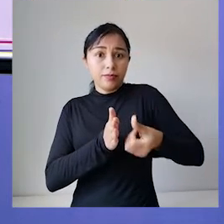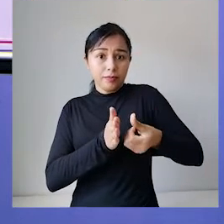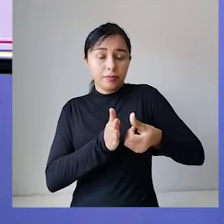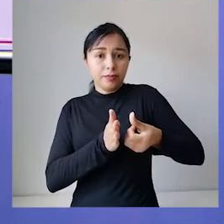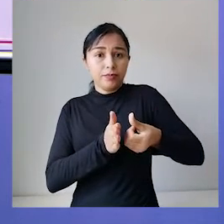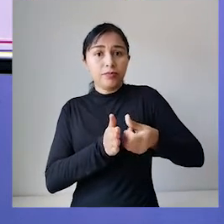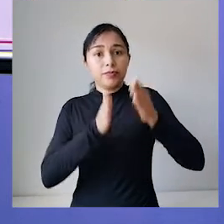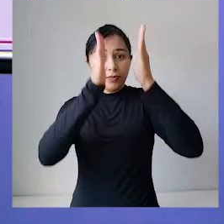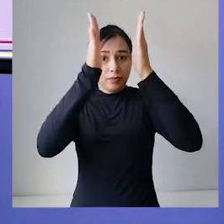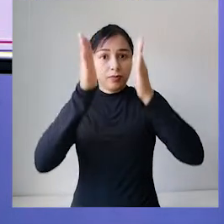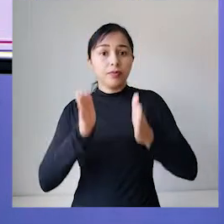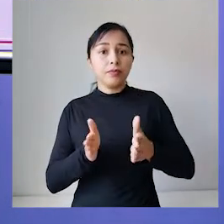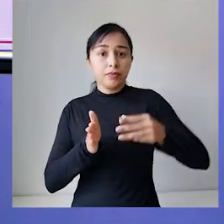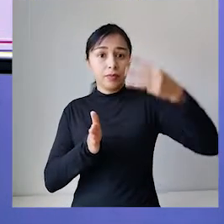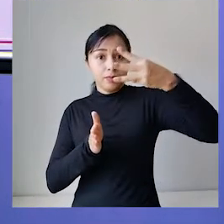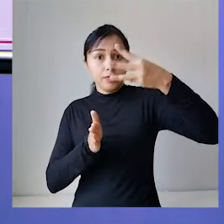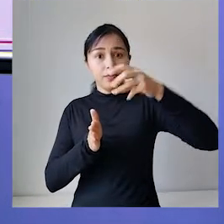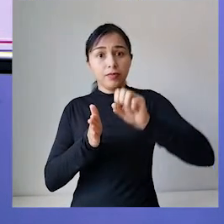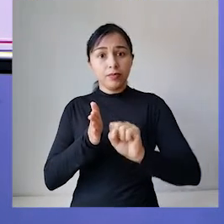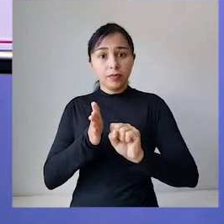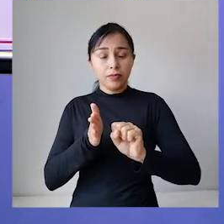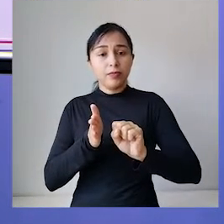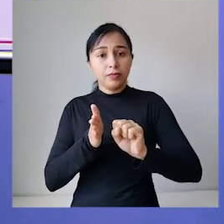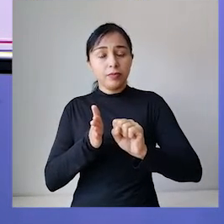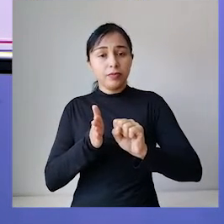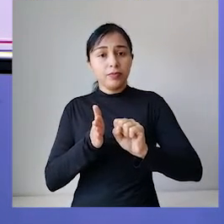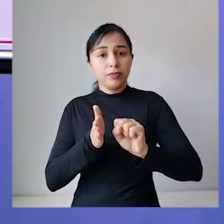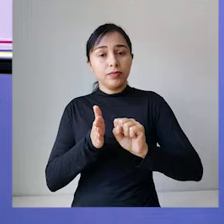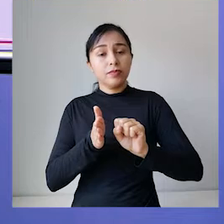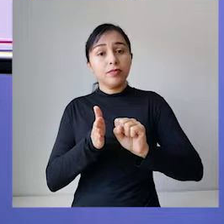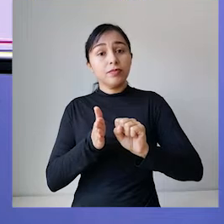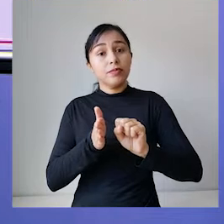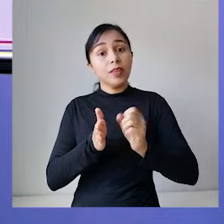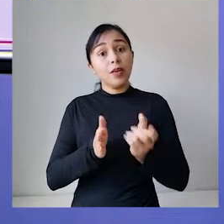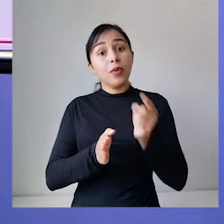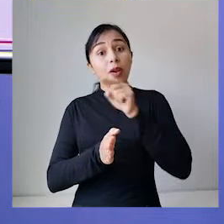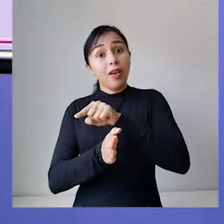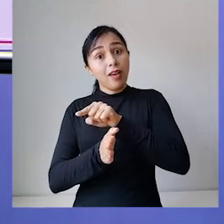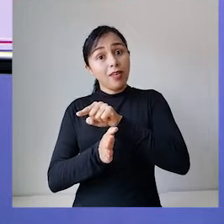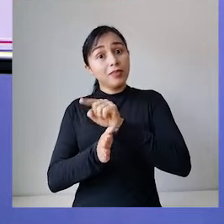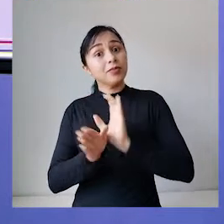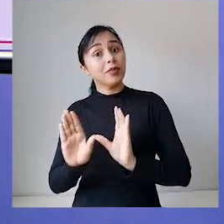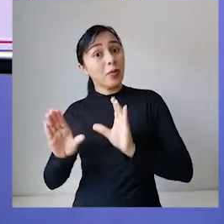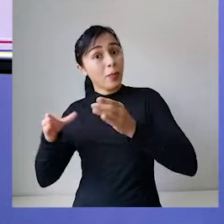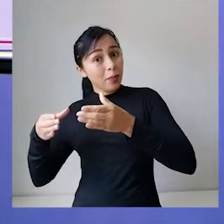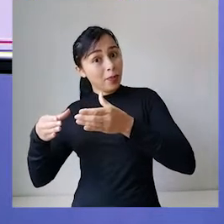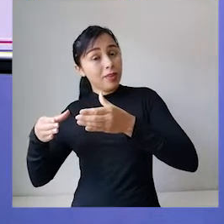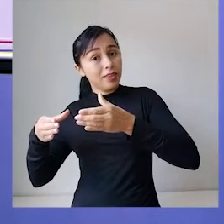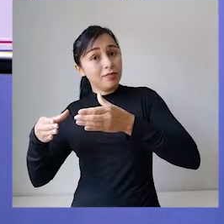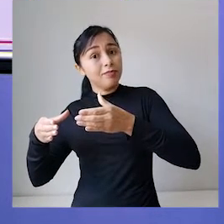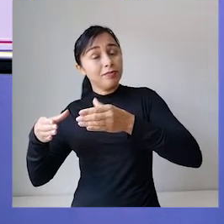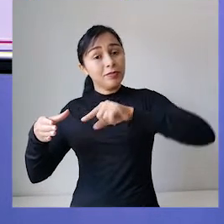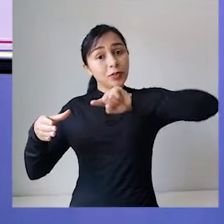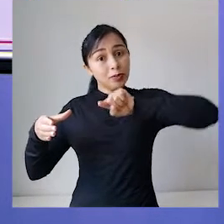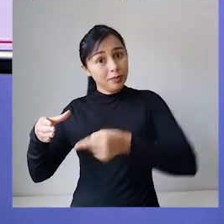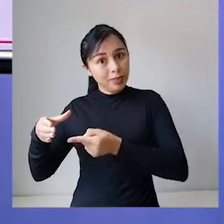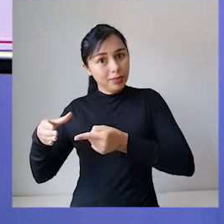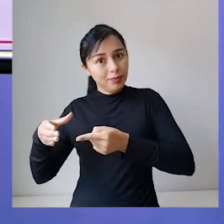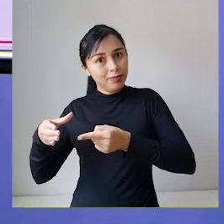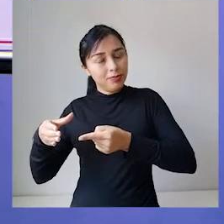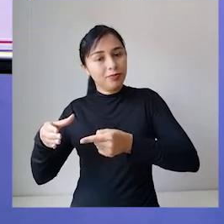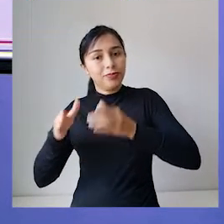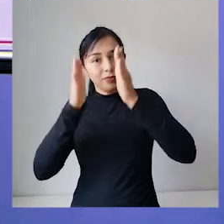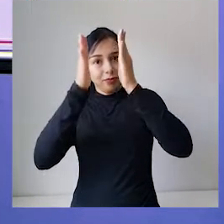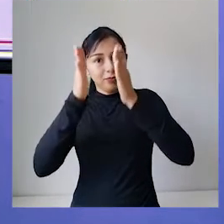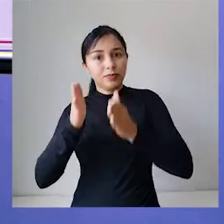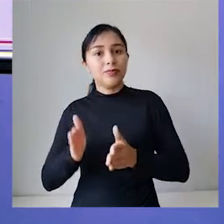o 8 na terceira ordem das centenas, e aqui nós já vamos passar para outra classe, que é a classe dos milhares.